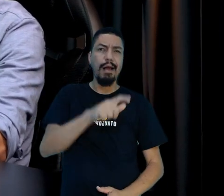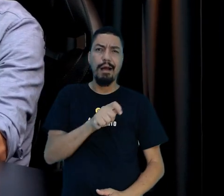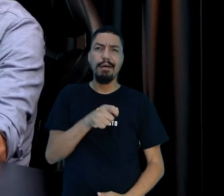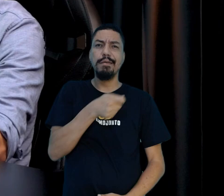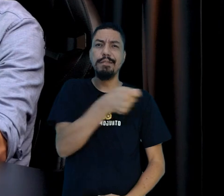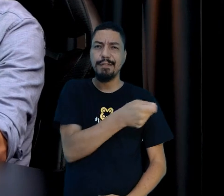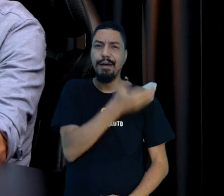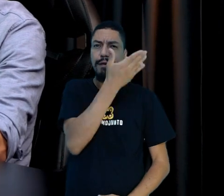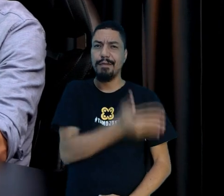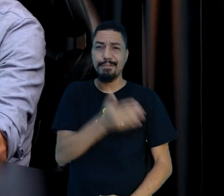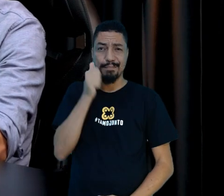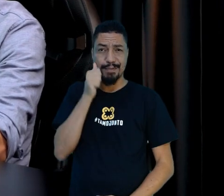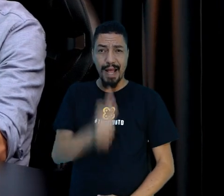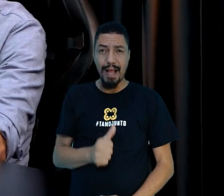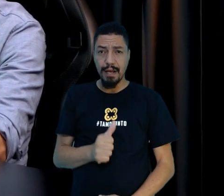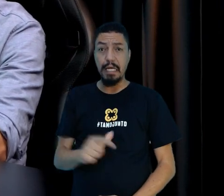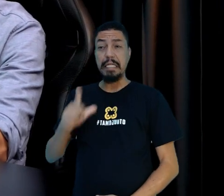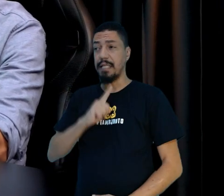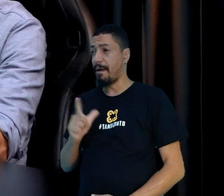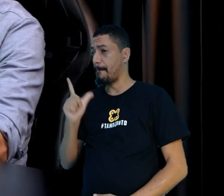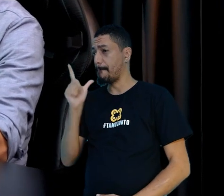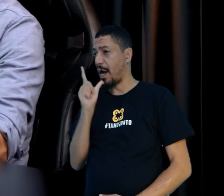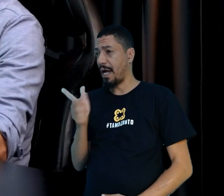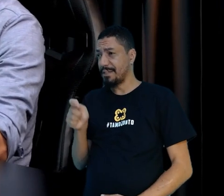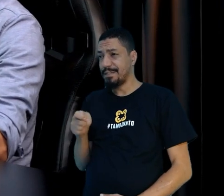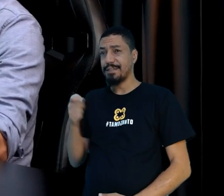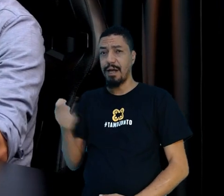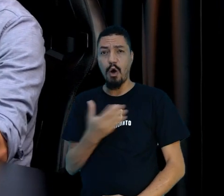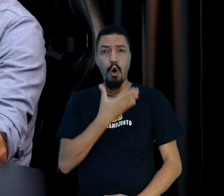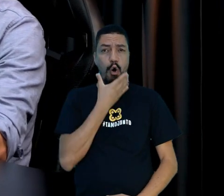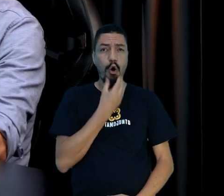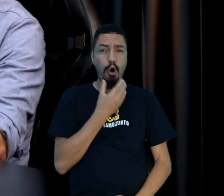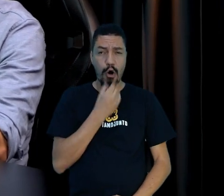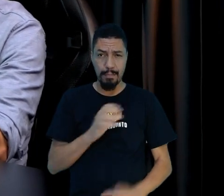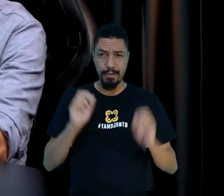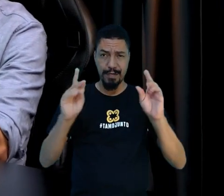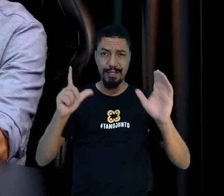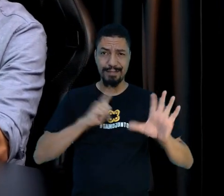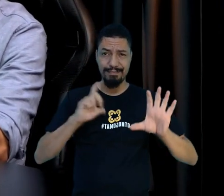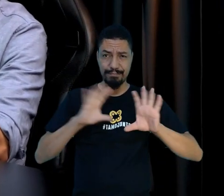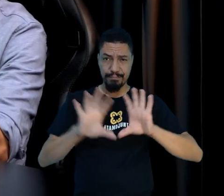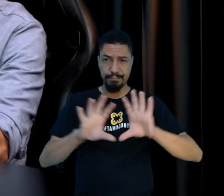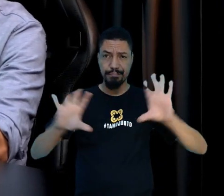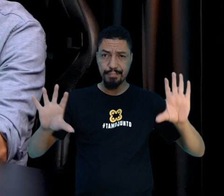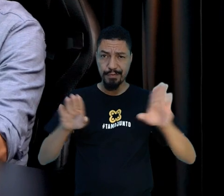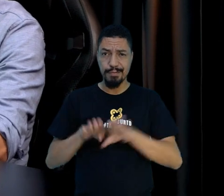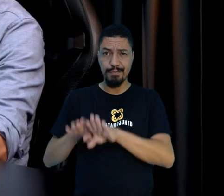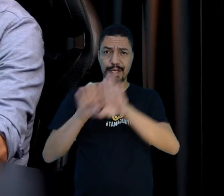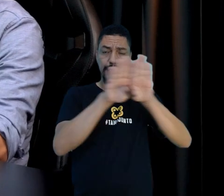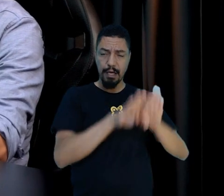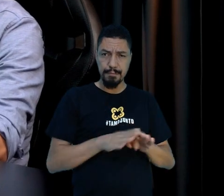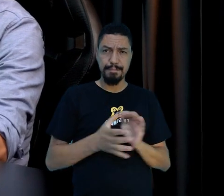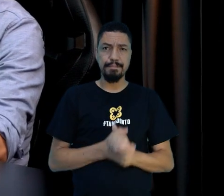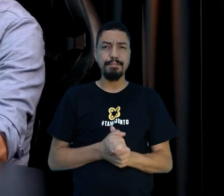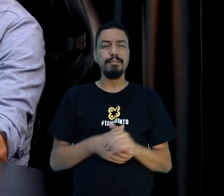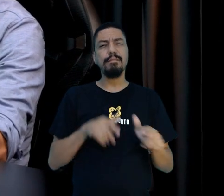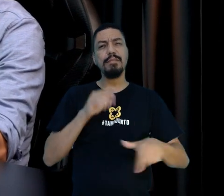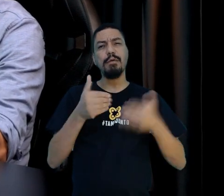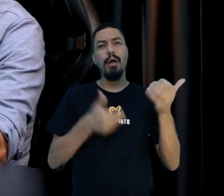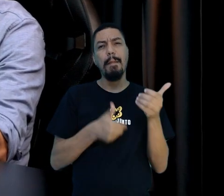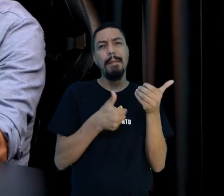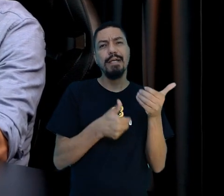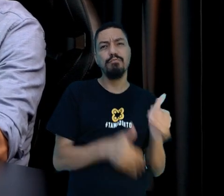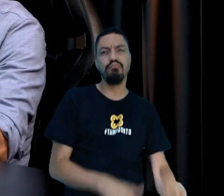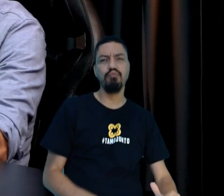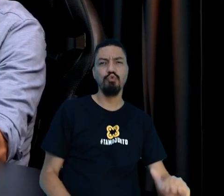colocar nesse corpo o papel de mulher, né? Então, um corpo com vagina é mulher, um corpo com pênis é um homem. Se